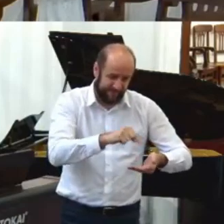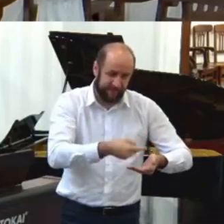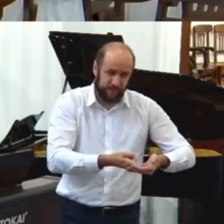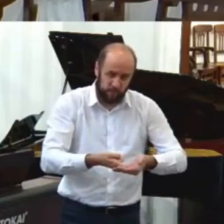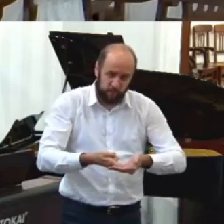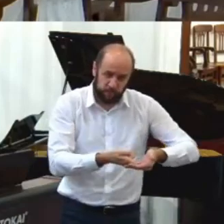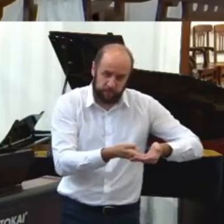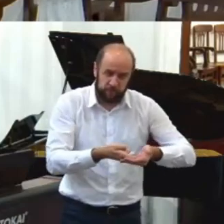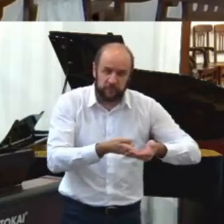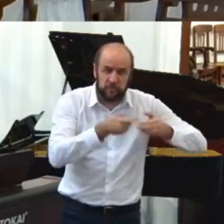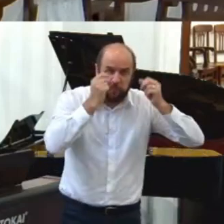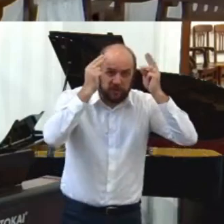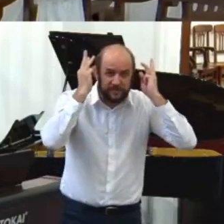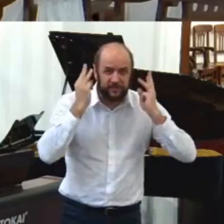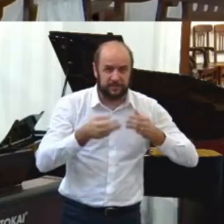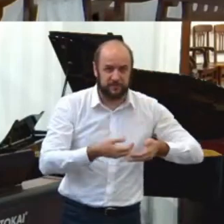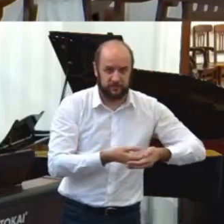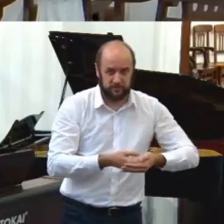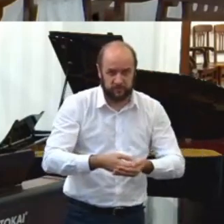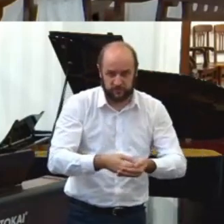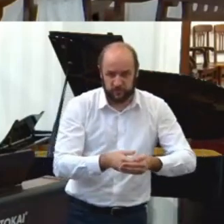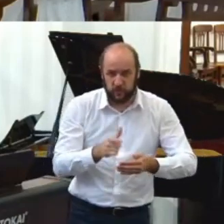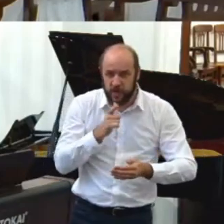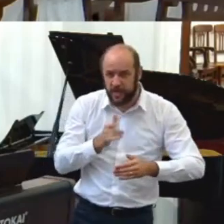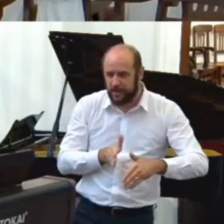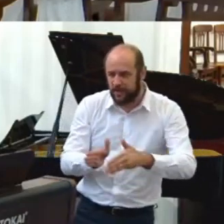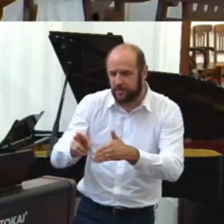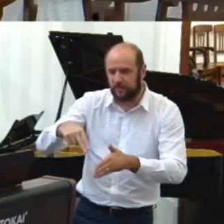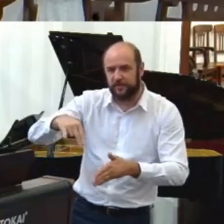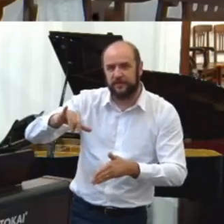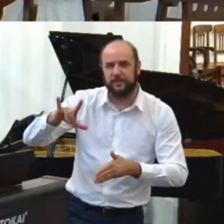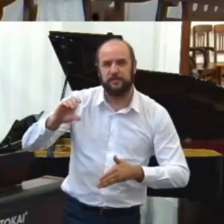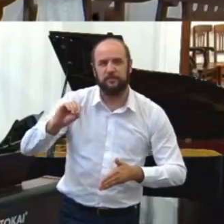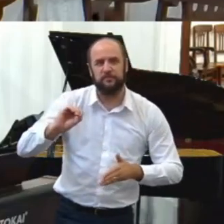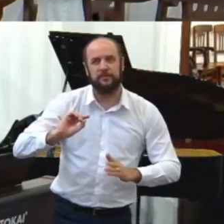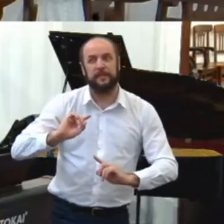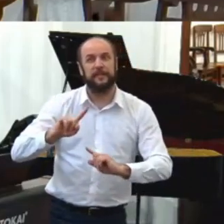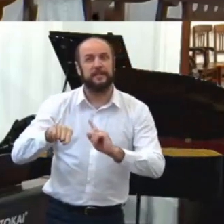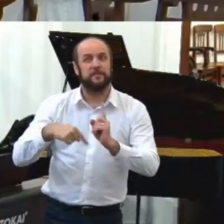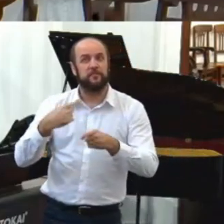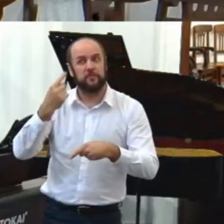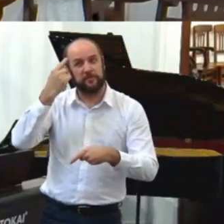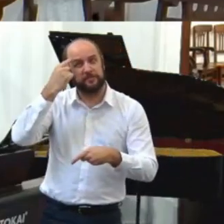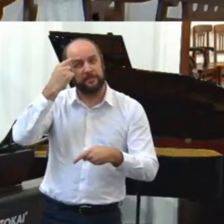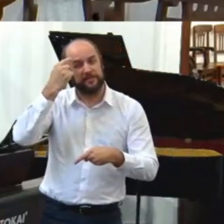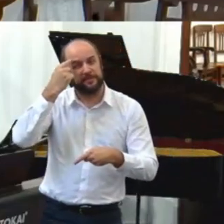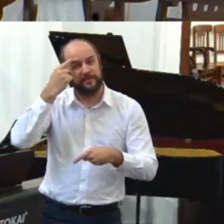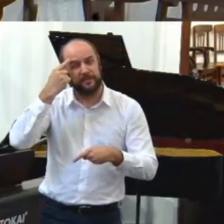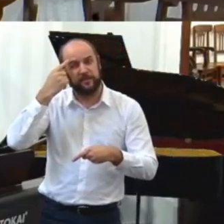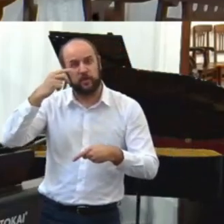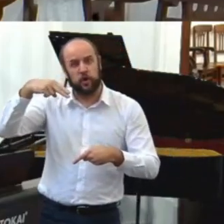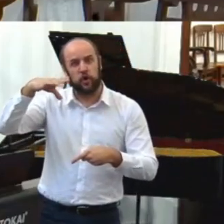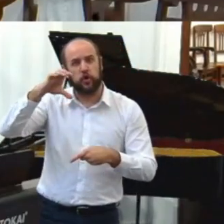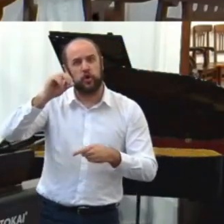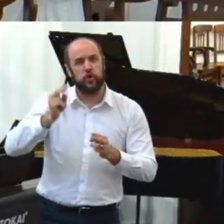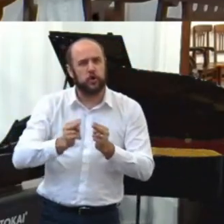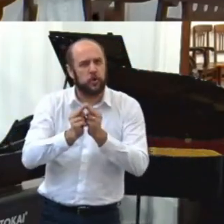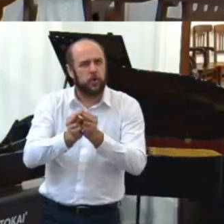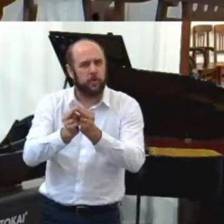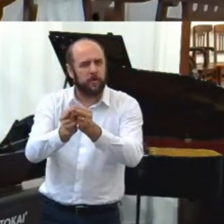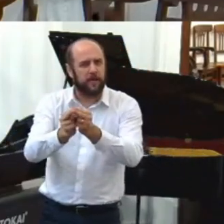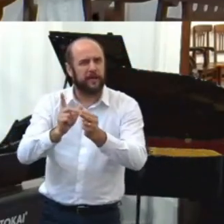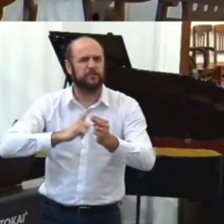nas águas do Nilo, mais à frente, em Noé, Deus operaria com um barco enorme, com um